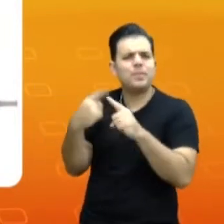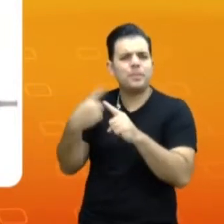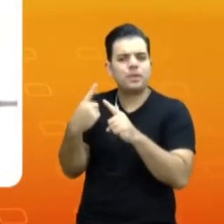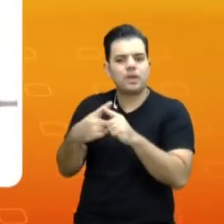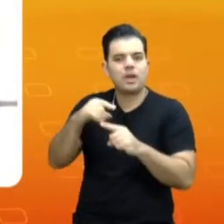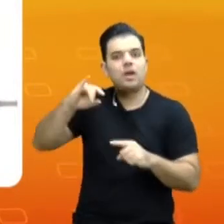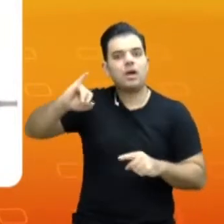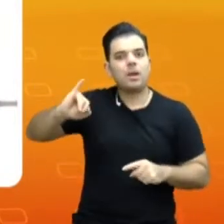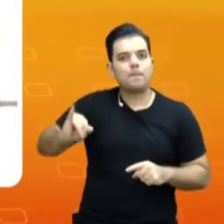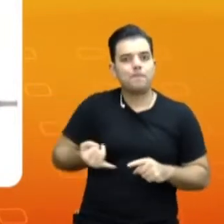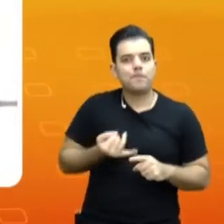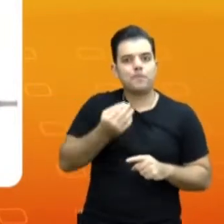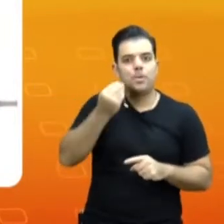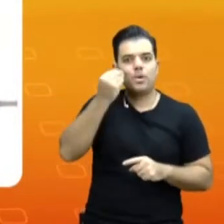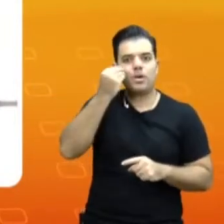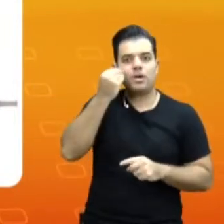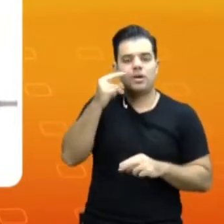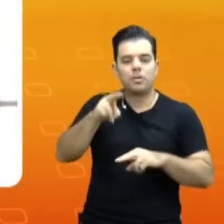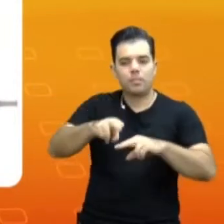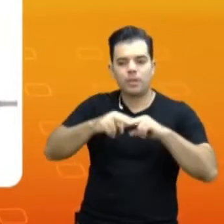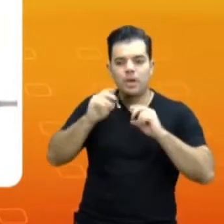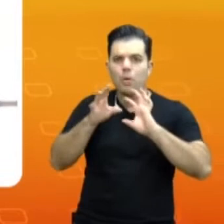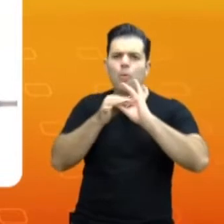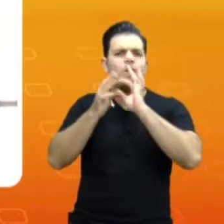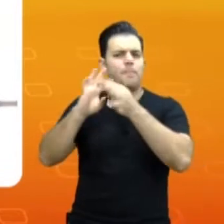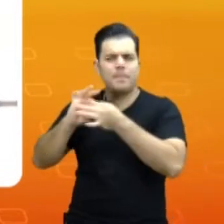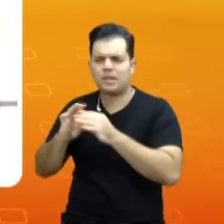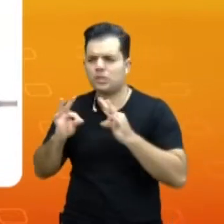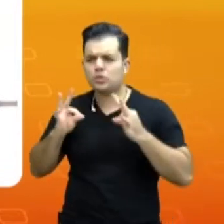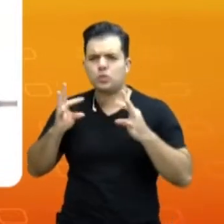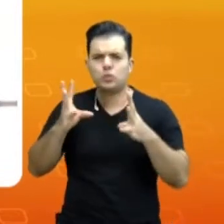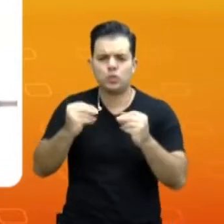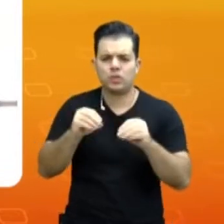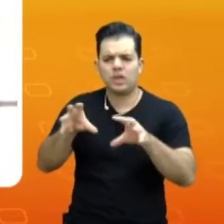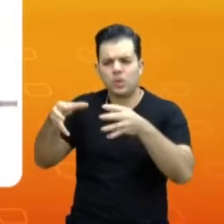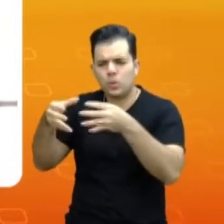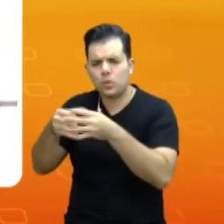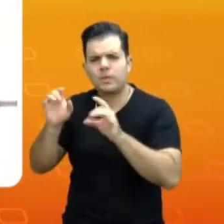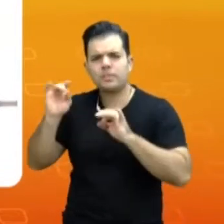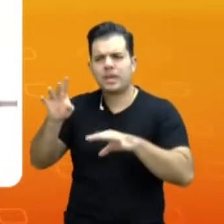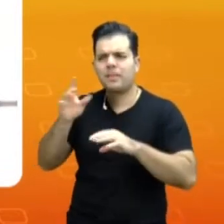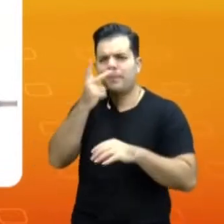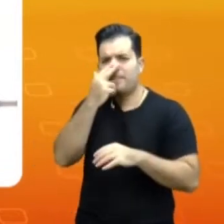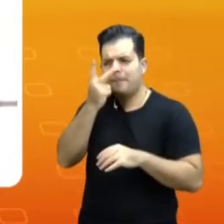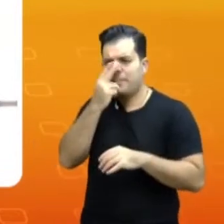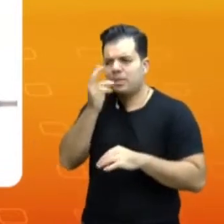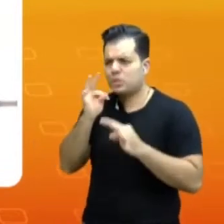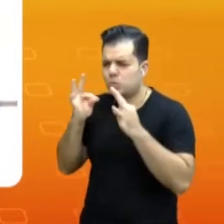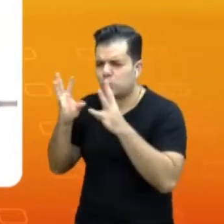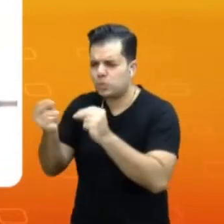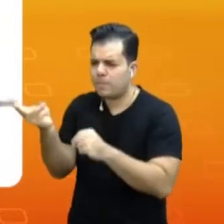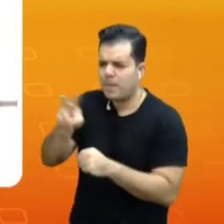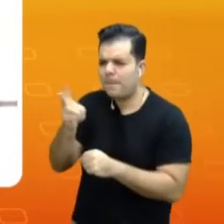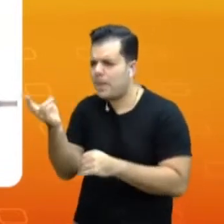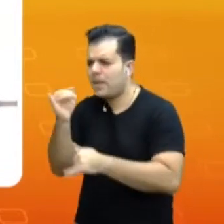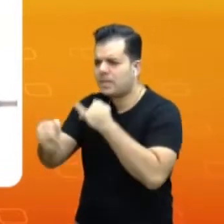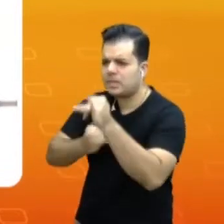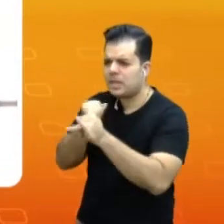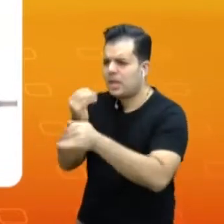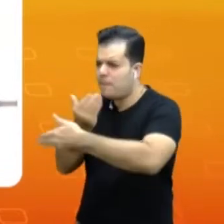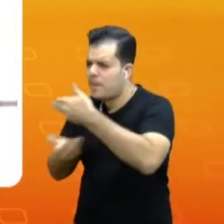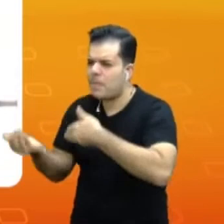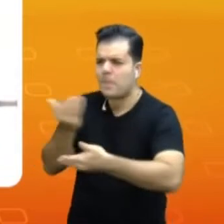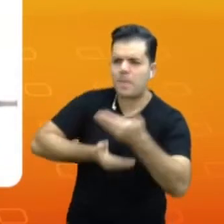oportuno, eu acabei não usando em todas as Olimpíadas, a gente fica com o corpo técnico num controle geral, fazendo todo o roteamento de sinais, e